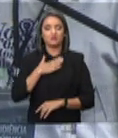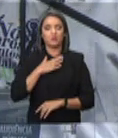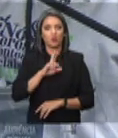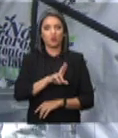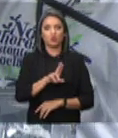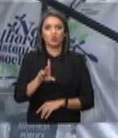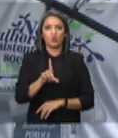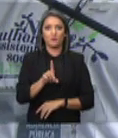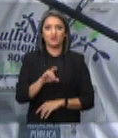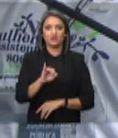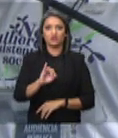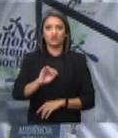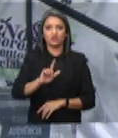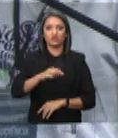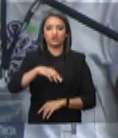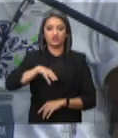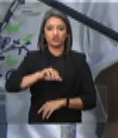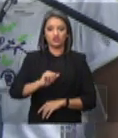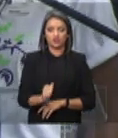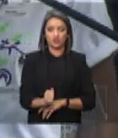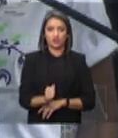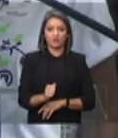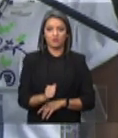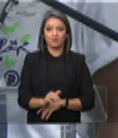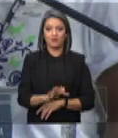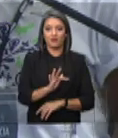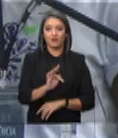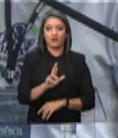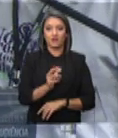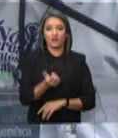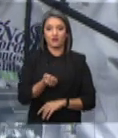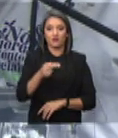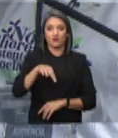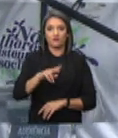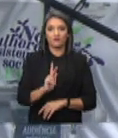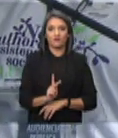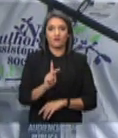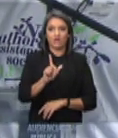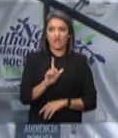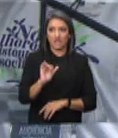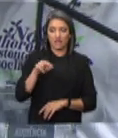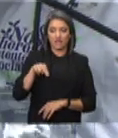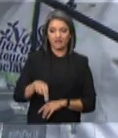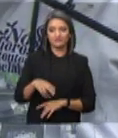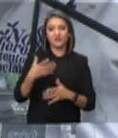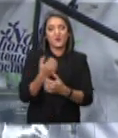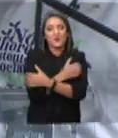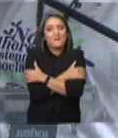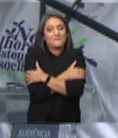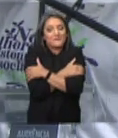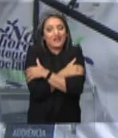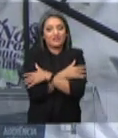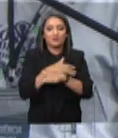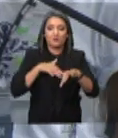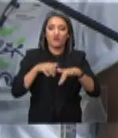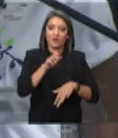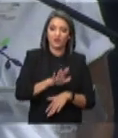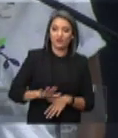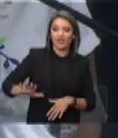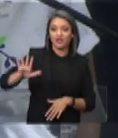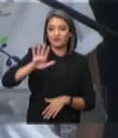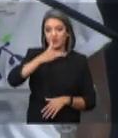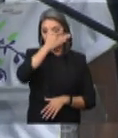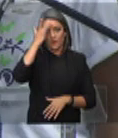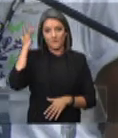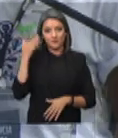e oferta desde já um forte abraço para o movimento Nacional de pessoas e situação de rua aqui presente